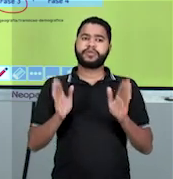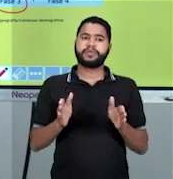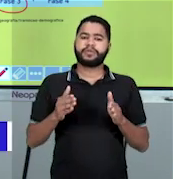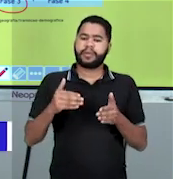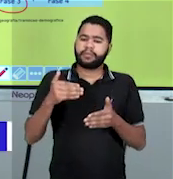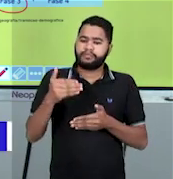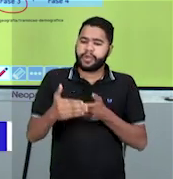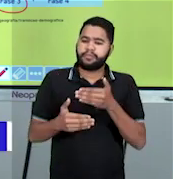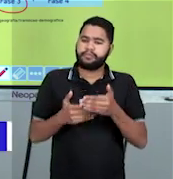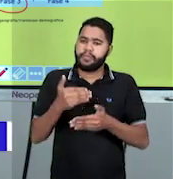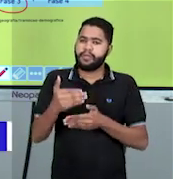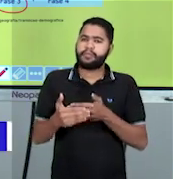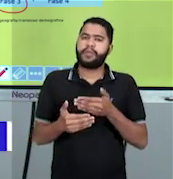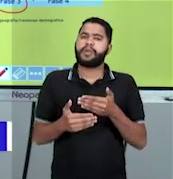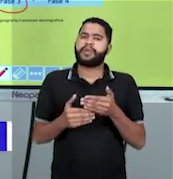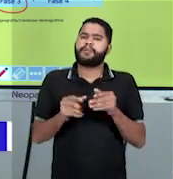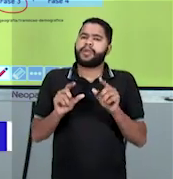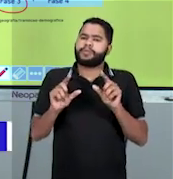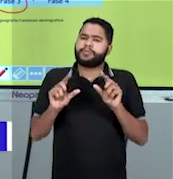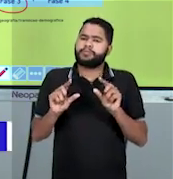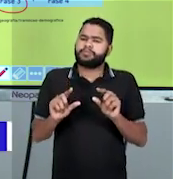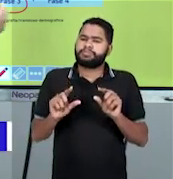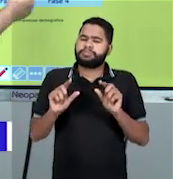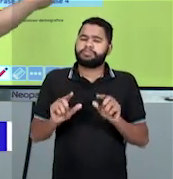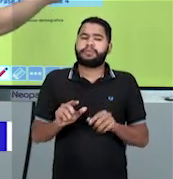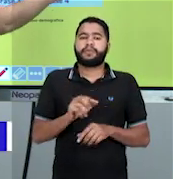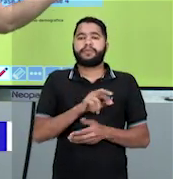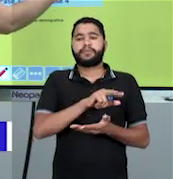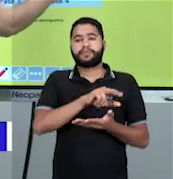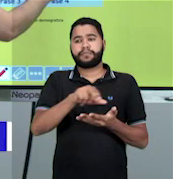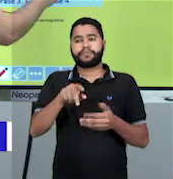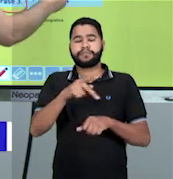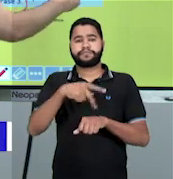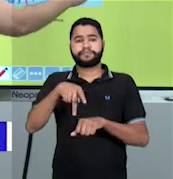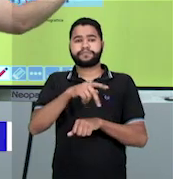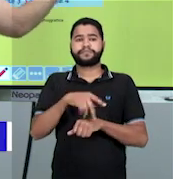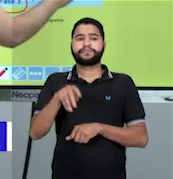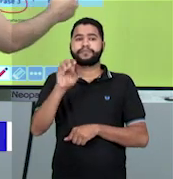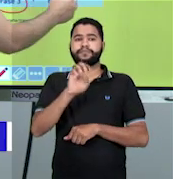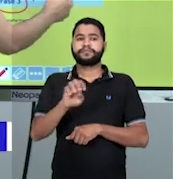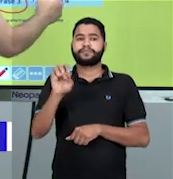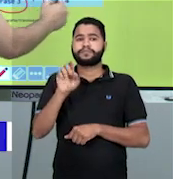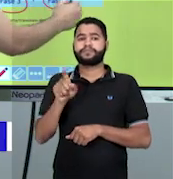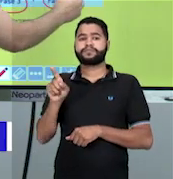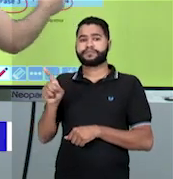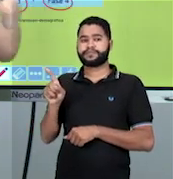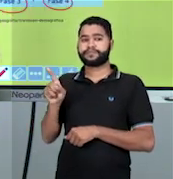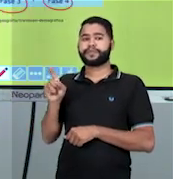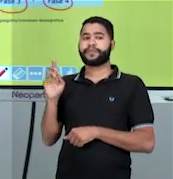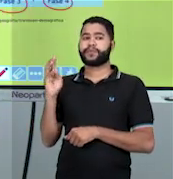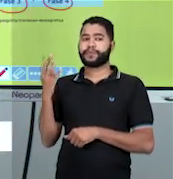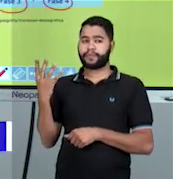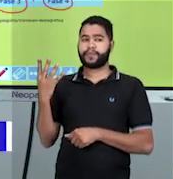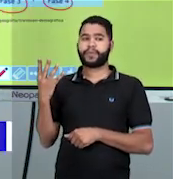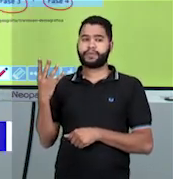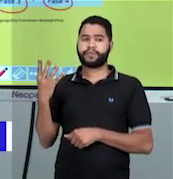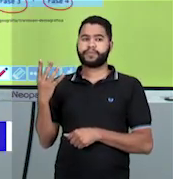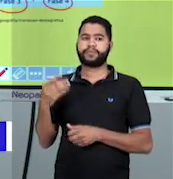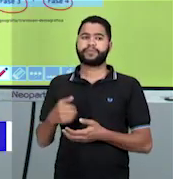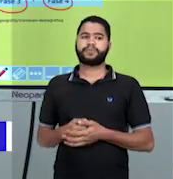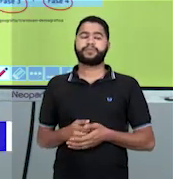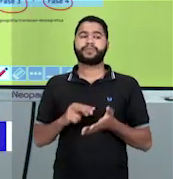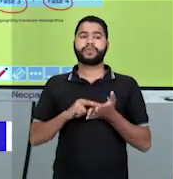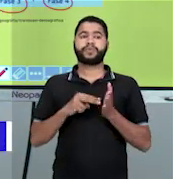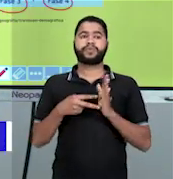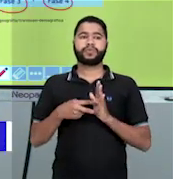crescimento vegetativo mais lento. Vários países da Europa já se encontram nessa fase 4, ok? Ou